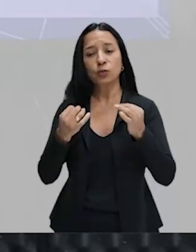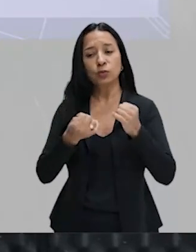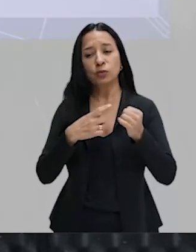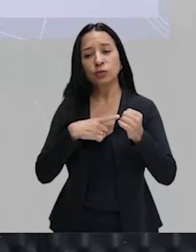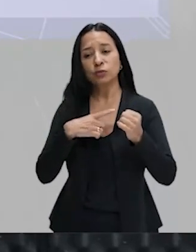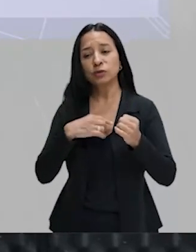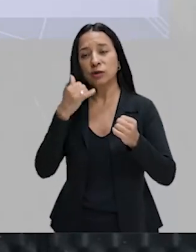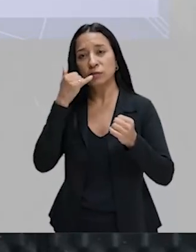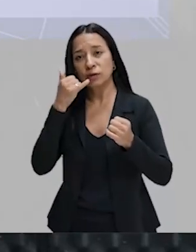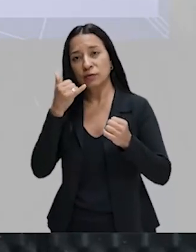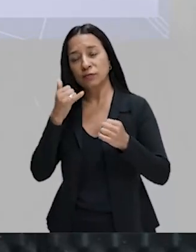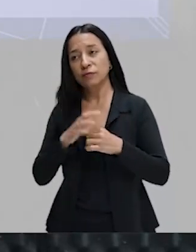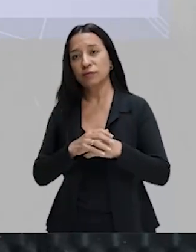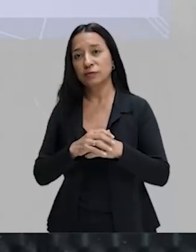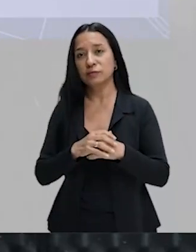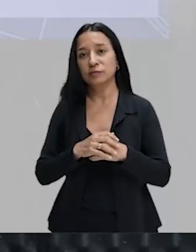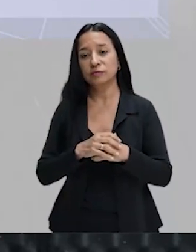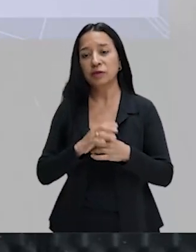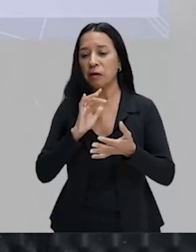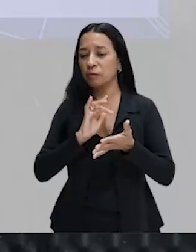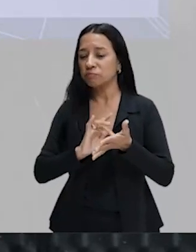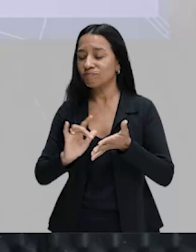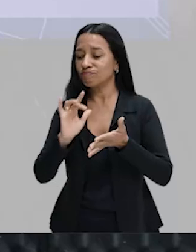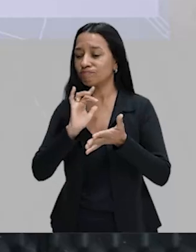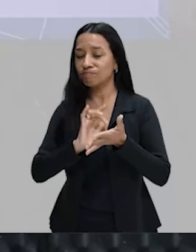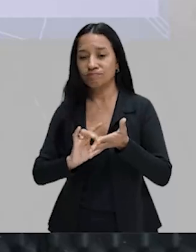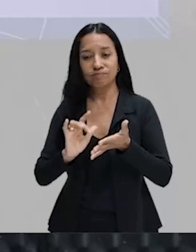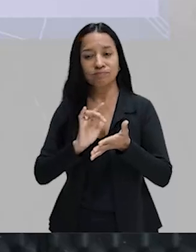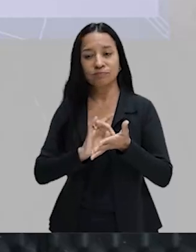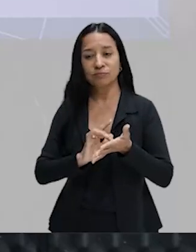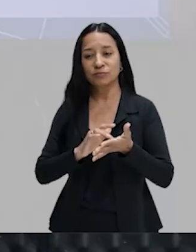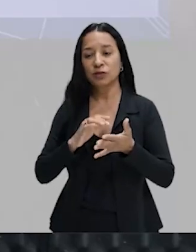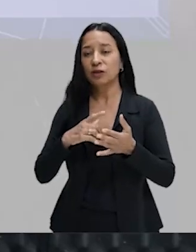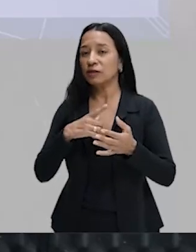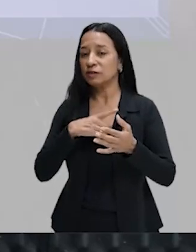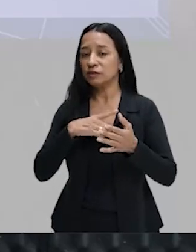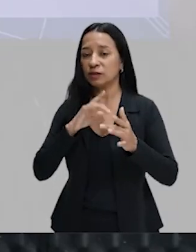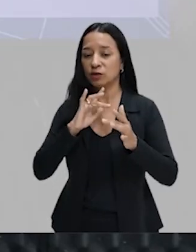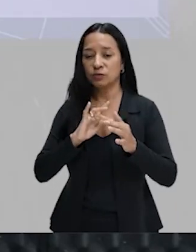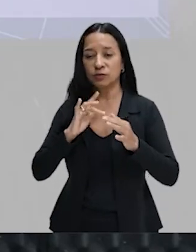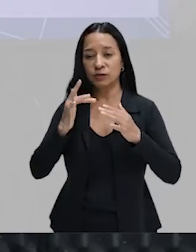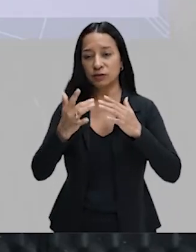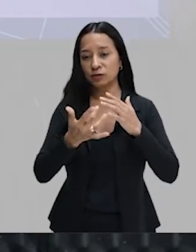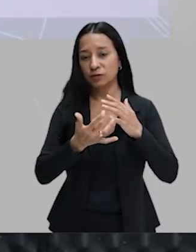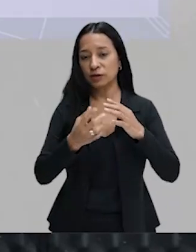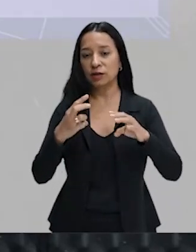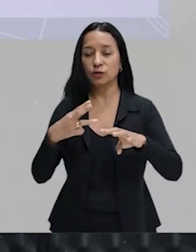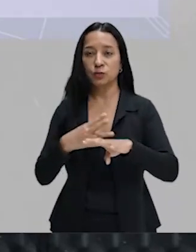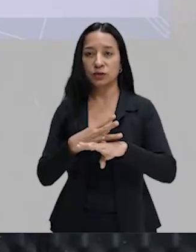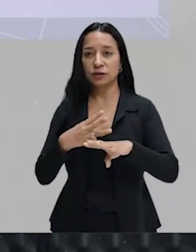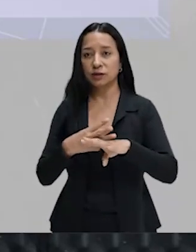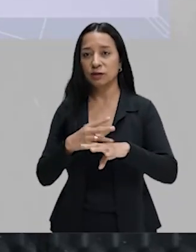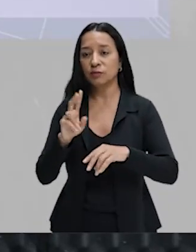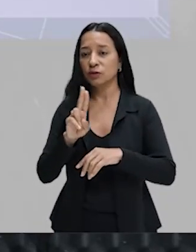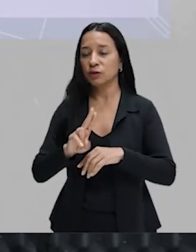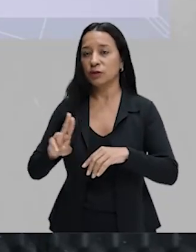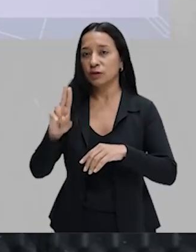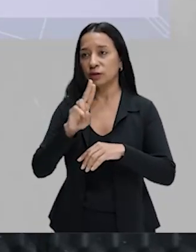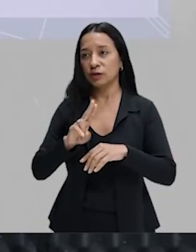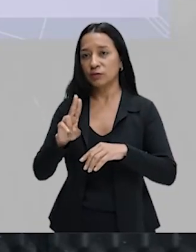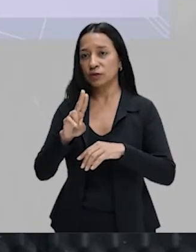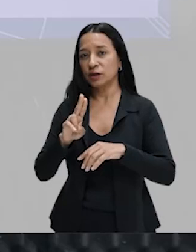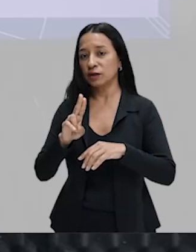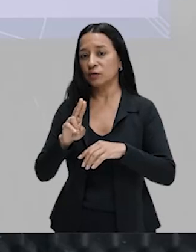geração. Nós temos ferramentas de redes sociais, como, por exemplo, o WhatsApp, que é utilizado tanto para